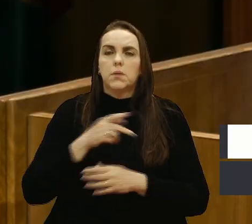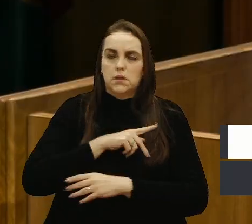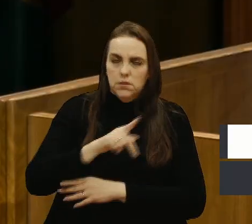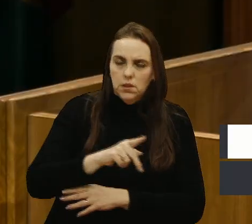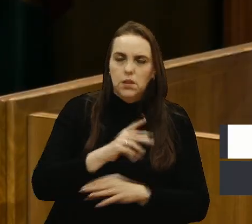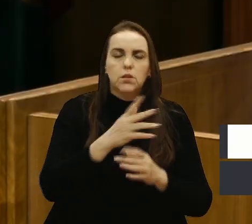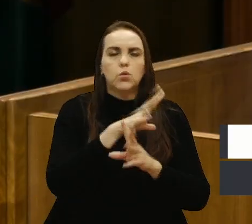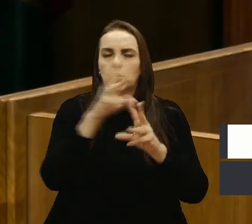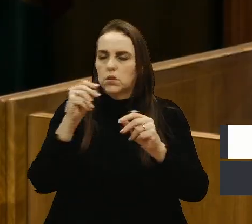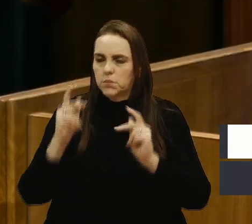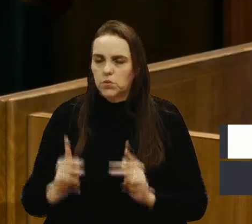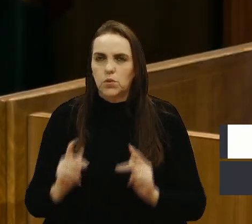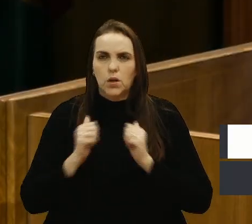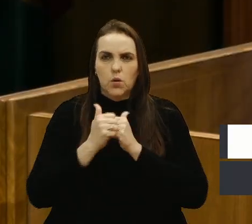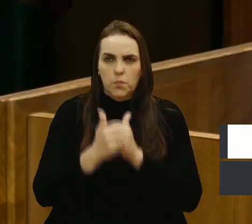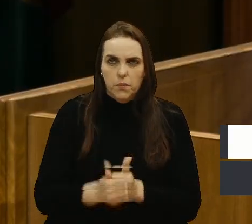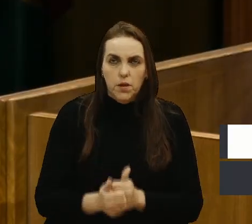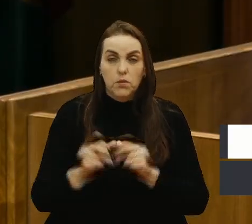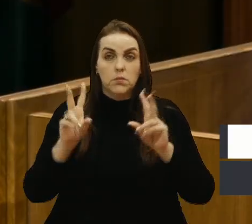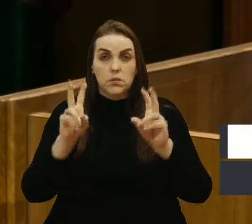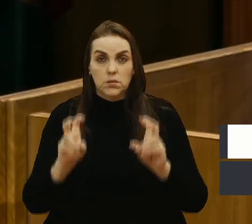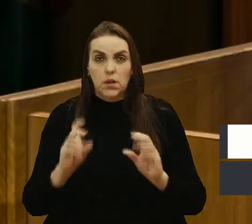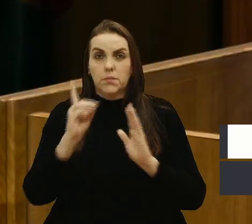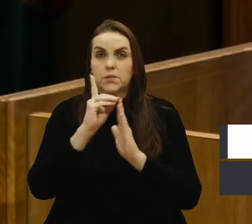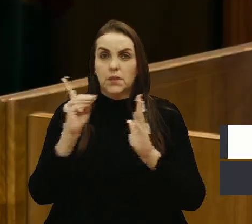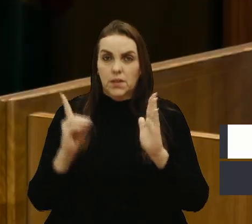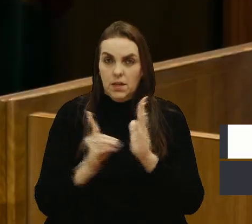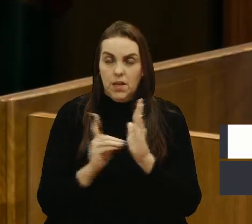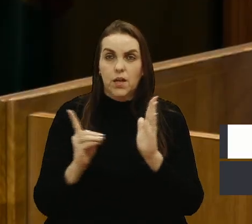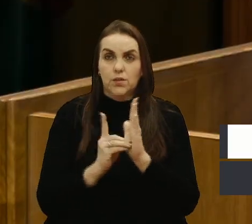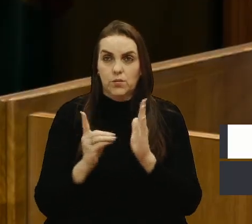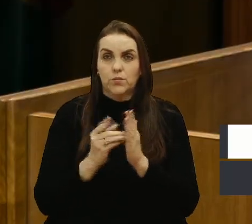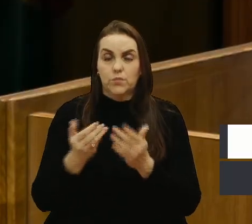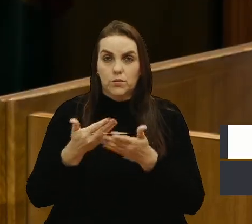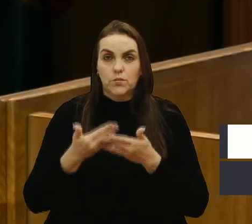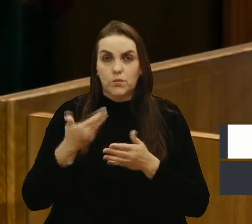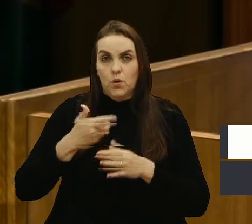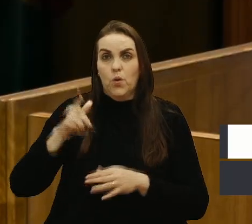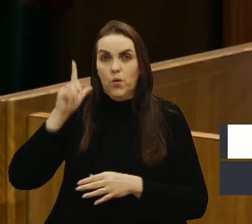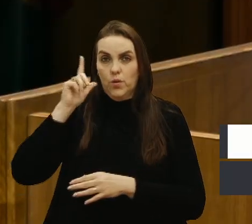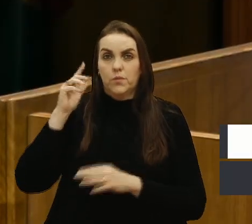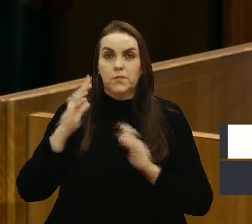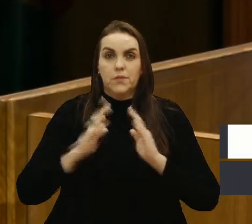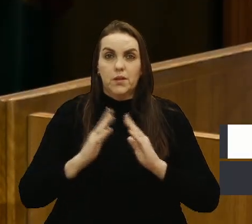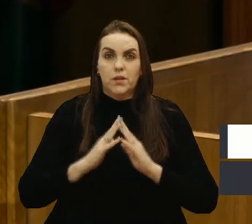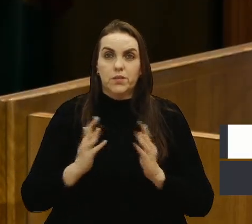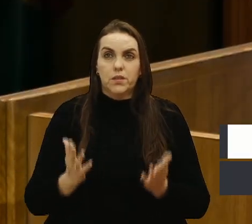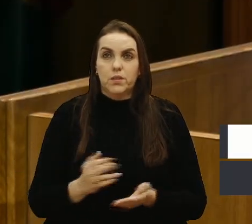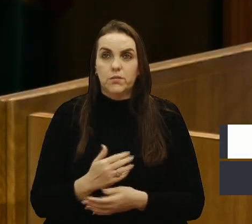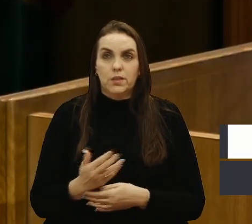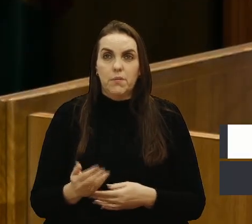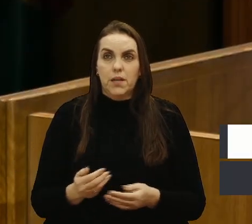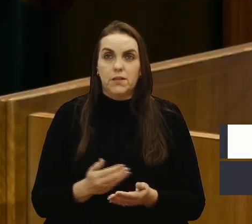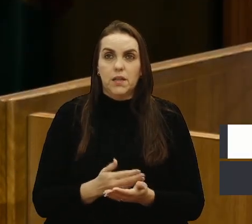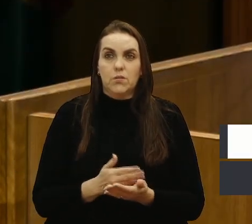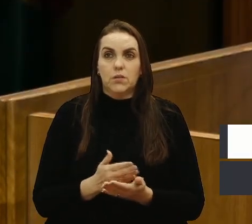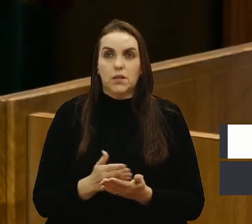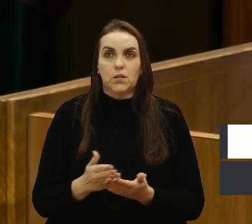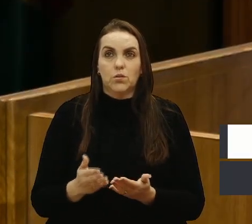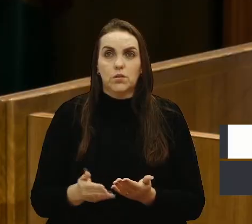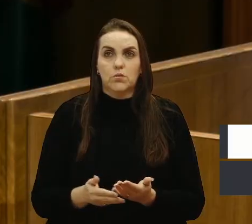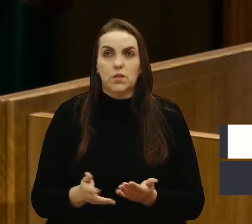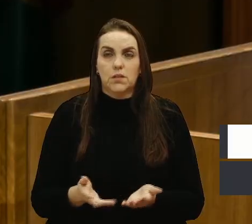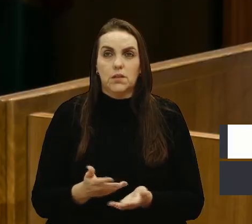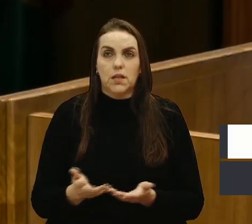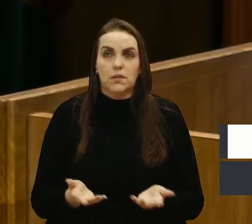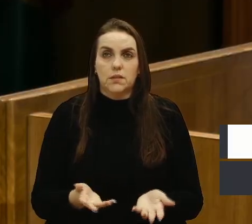do decreto, né, que a gente trouxe ontem para essa casa, mas hoje vou falar um pouquinho mais, porque